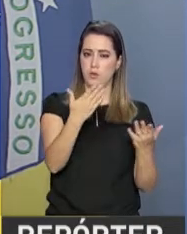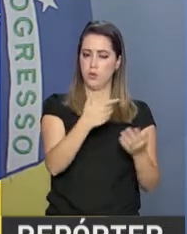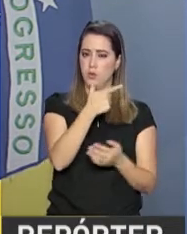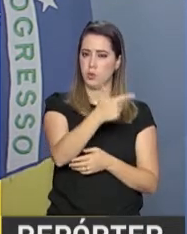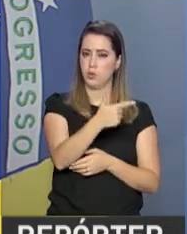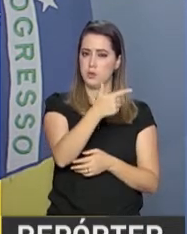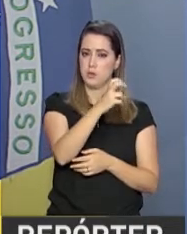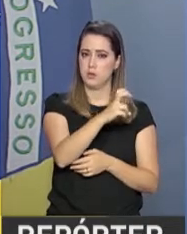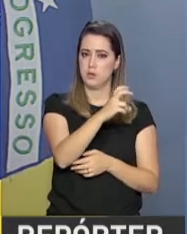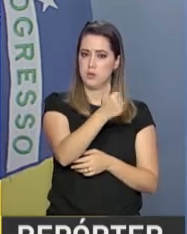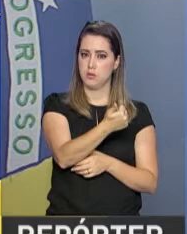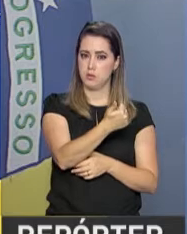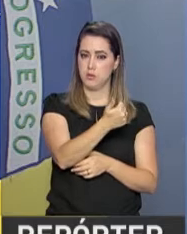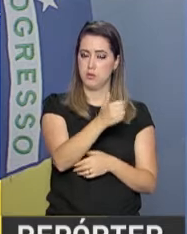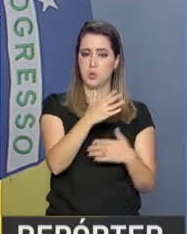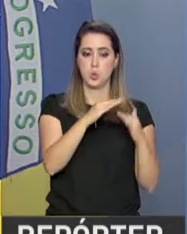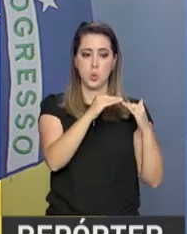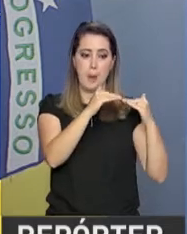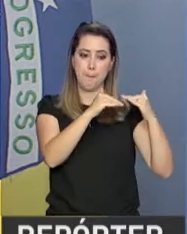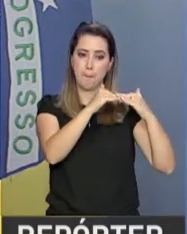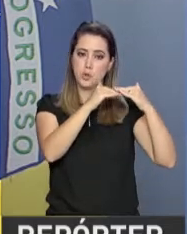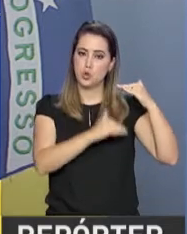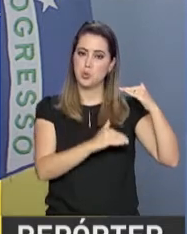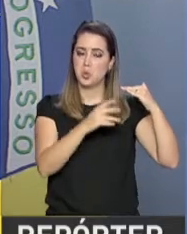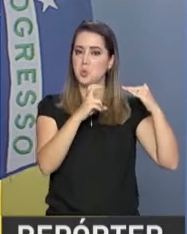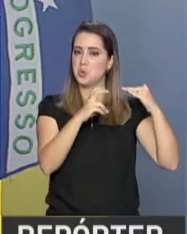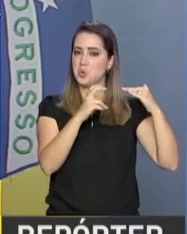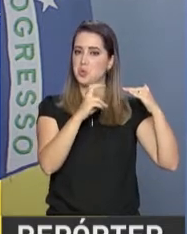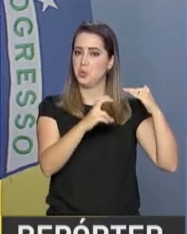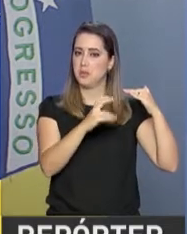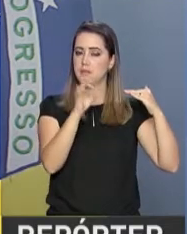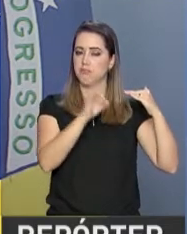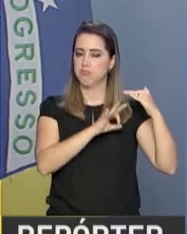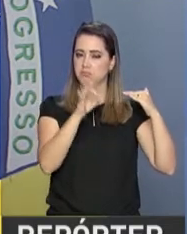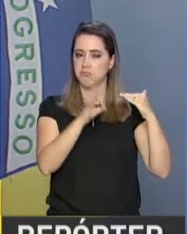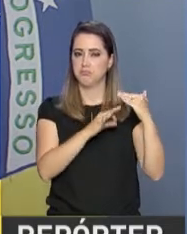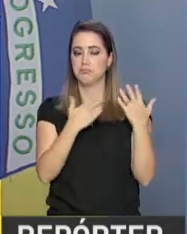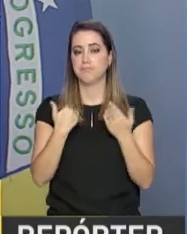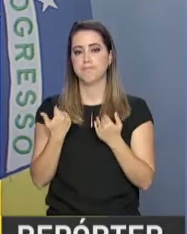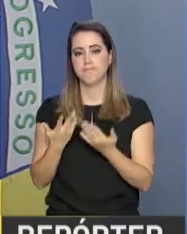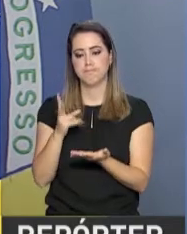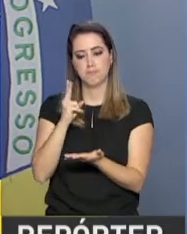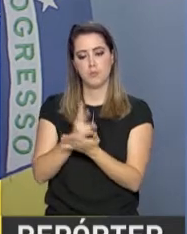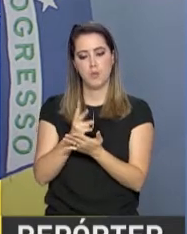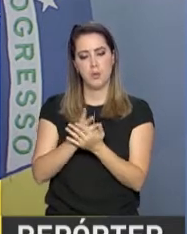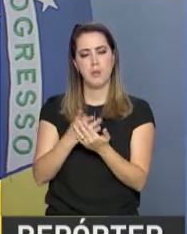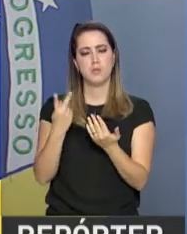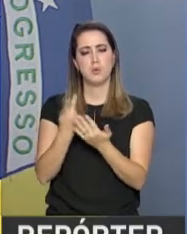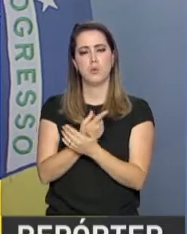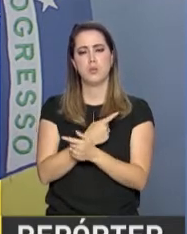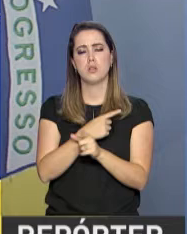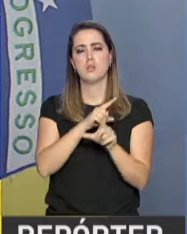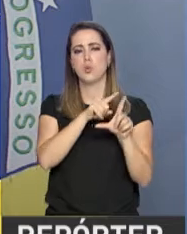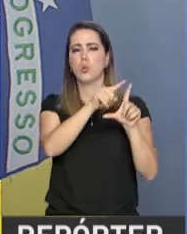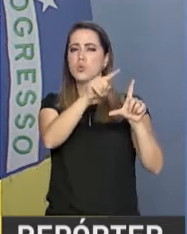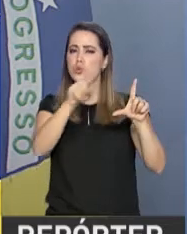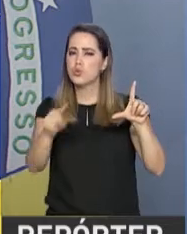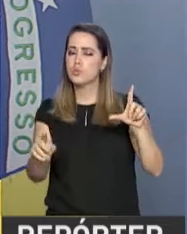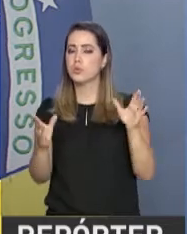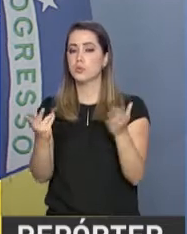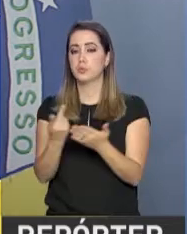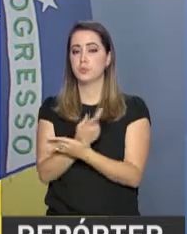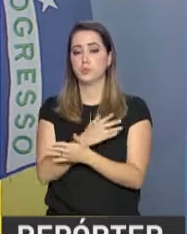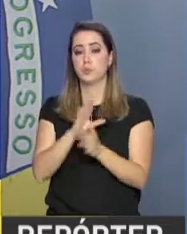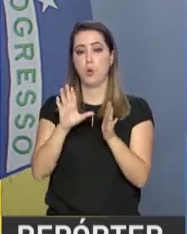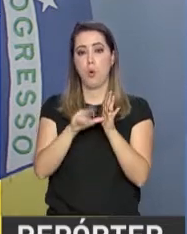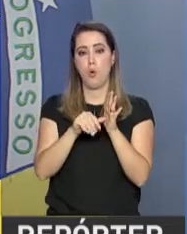portanto, de cerca de 55%. As mesmas tendências positivas se revelaram para os crimes